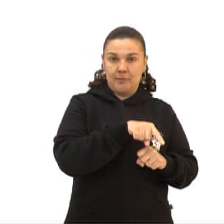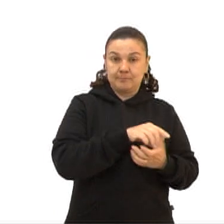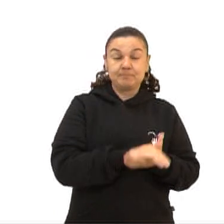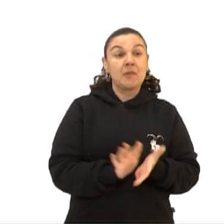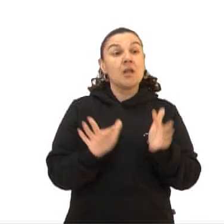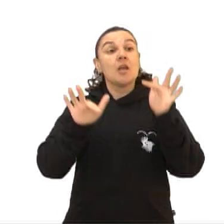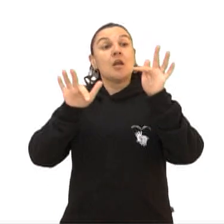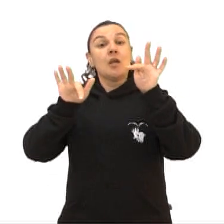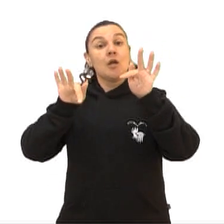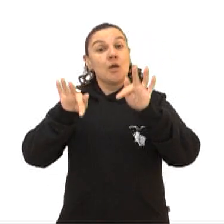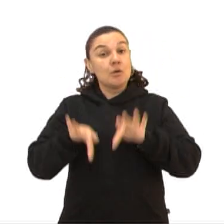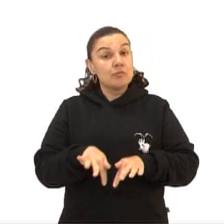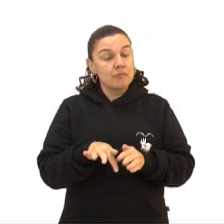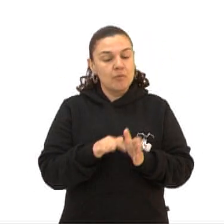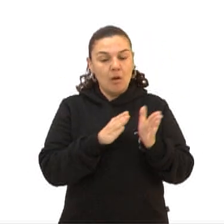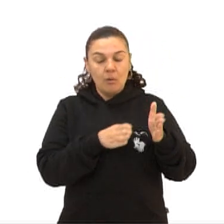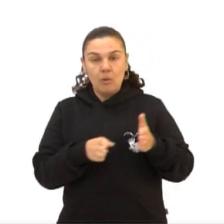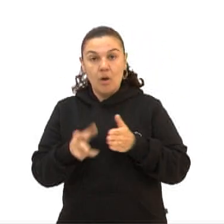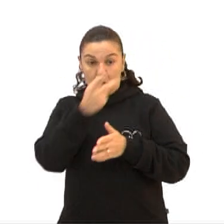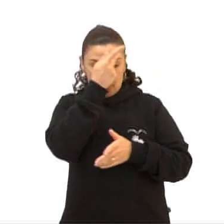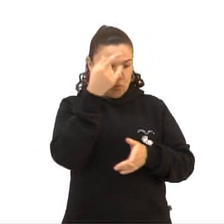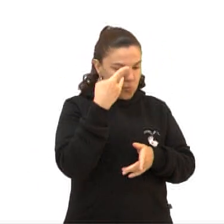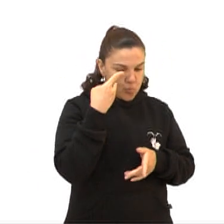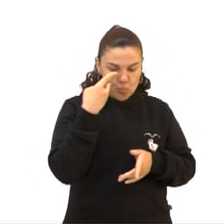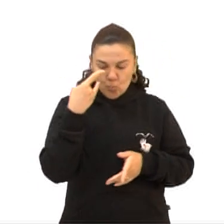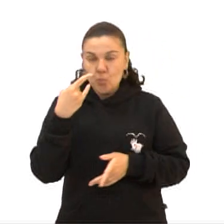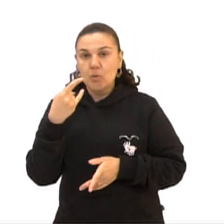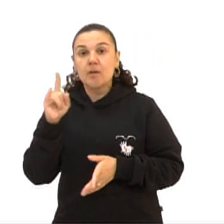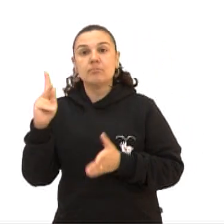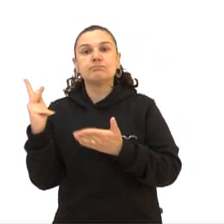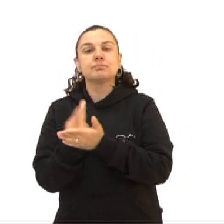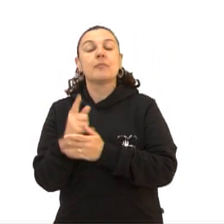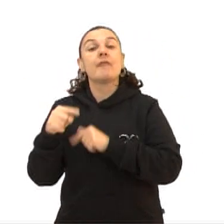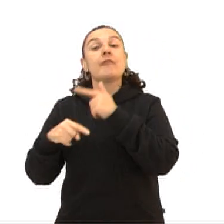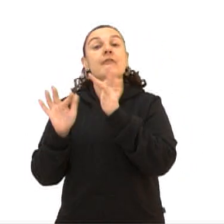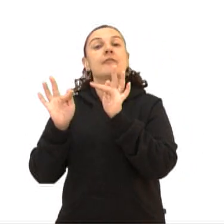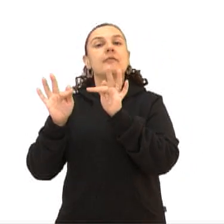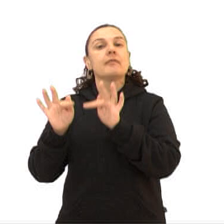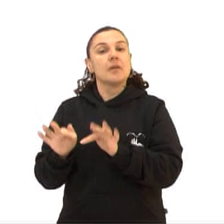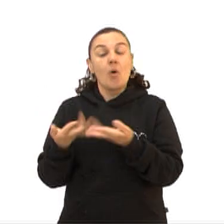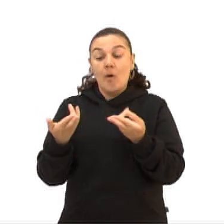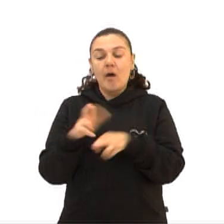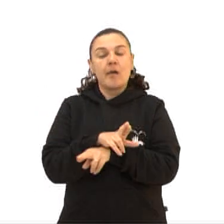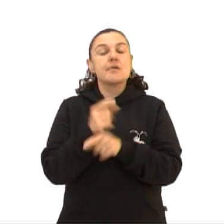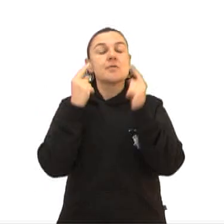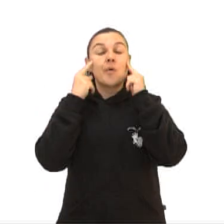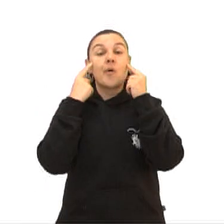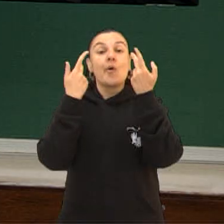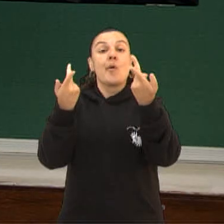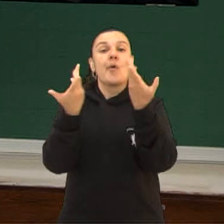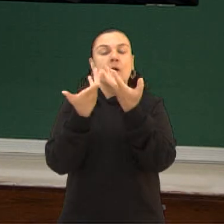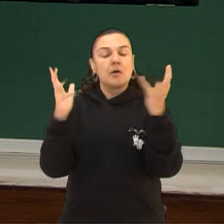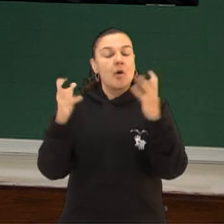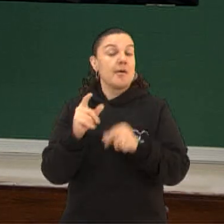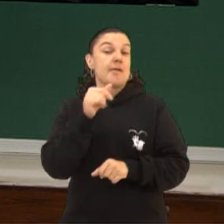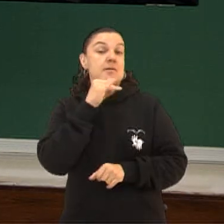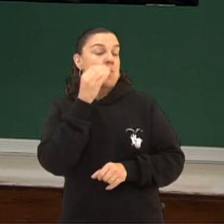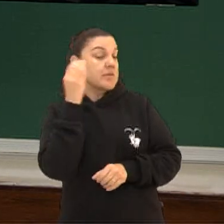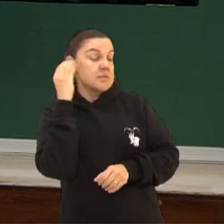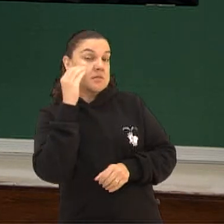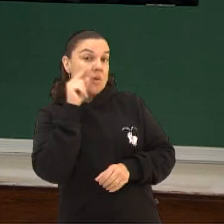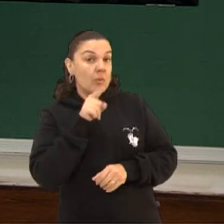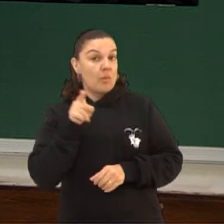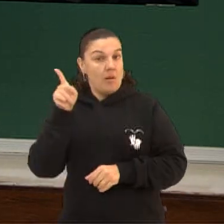produção do celular, nós temos essa relação do ser humano com a natureza, porque no celular que você utiliza, no smartphone,